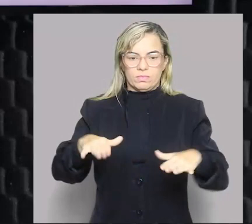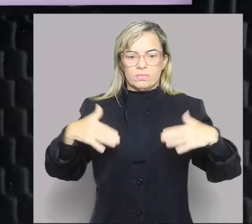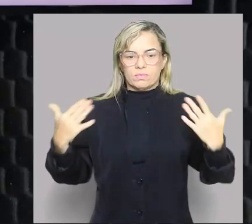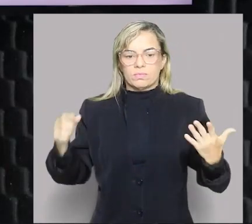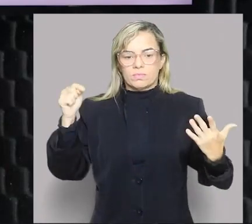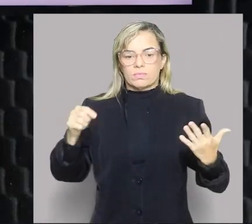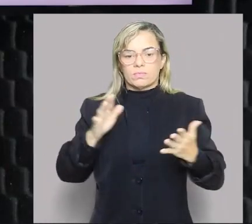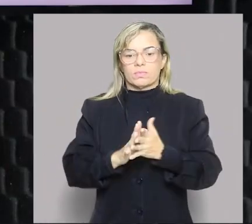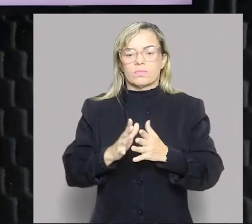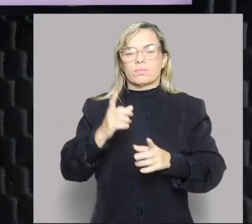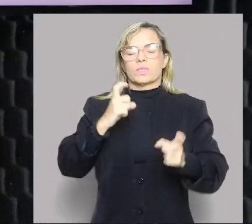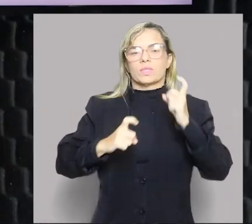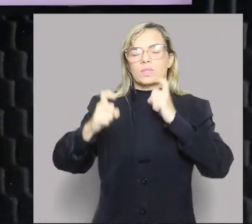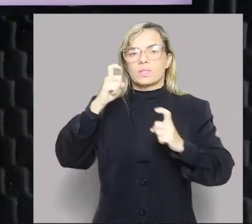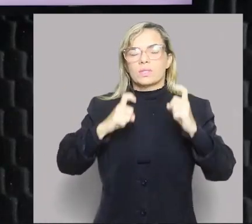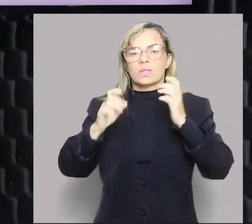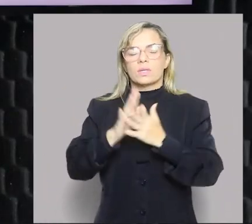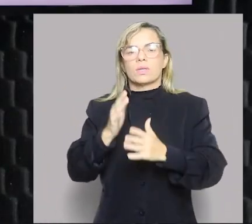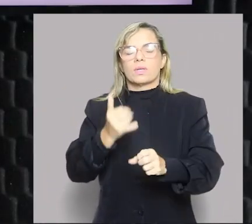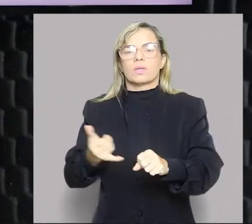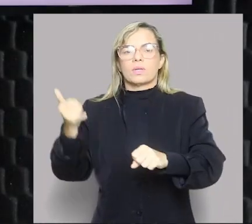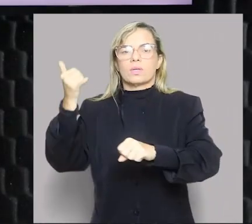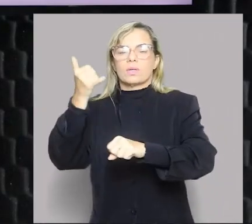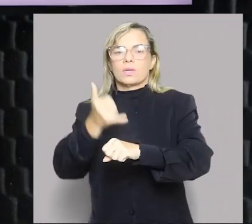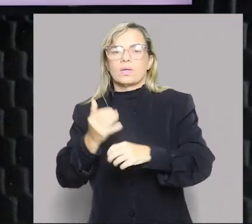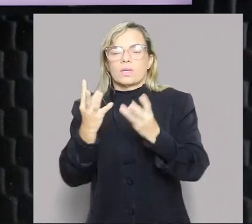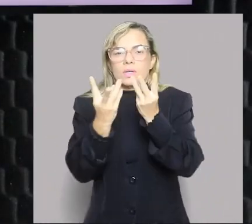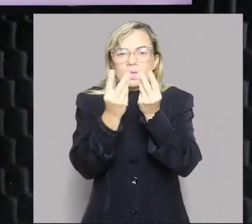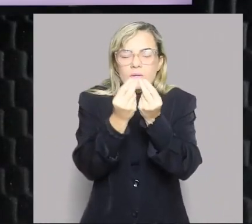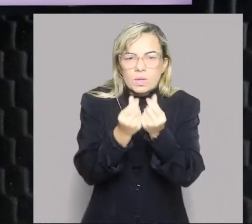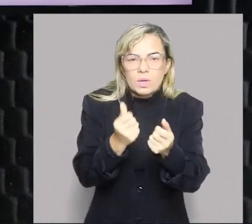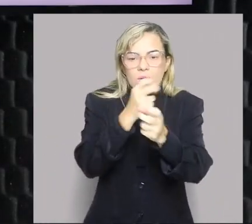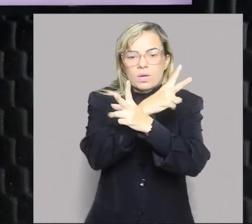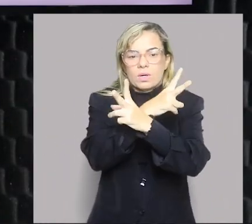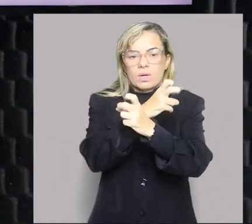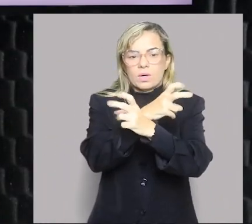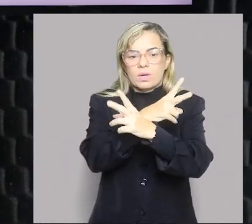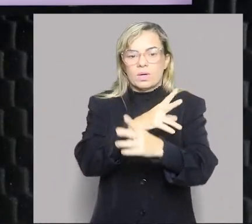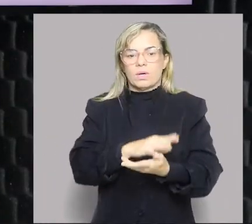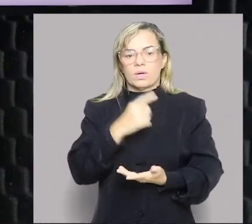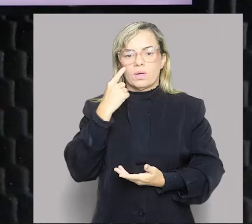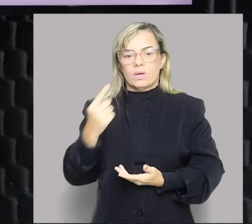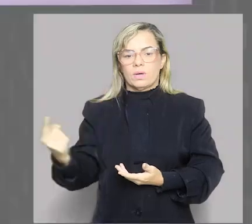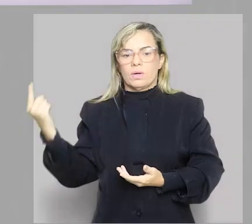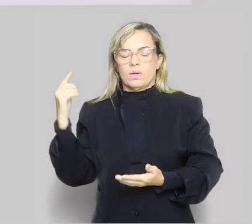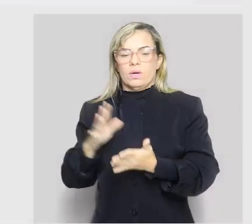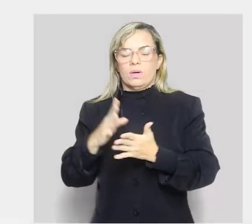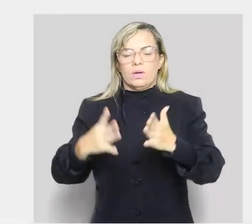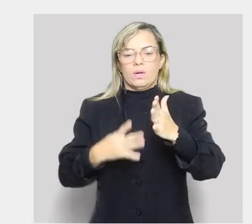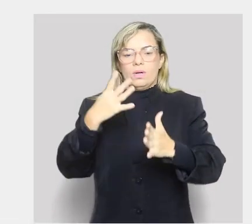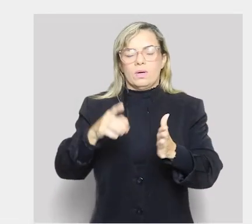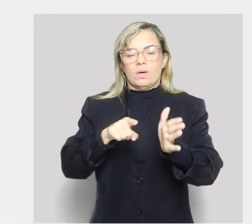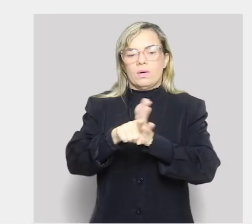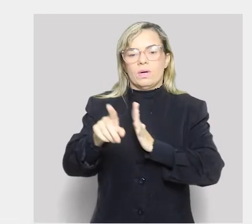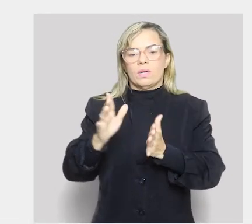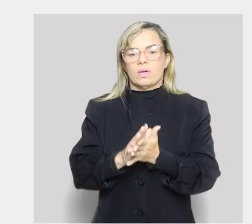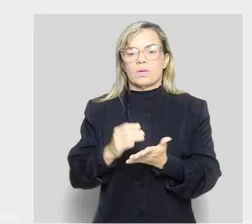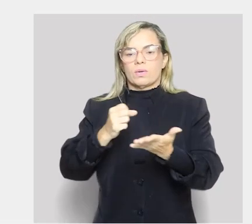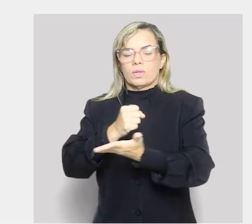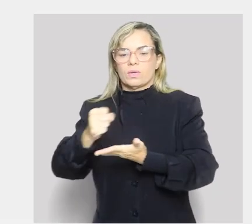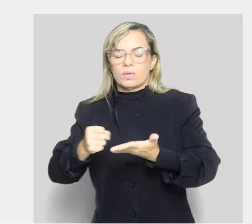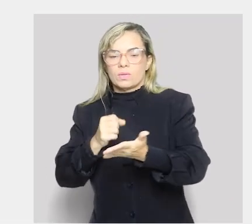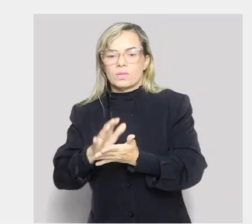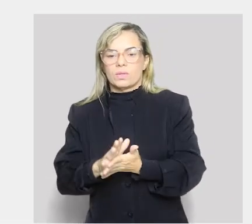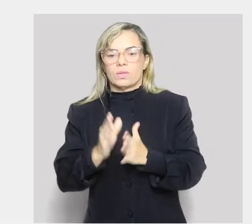questão da preocupação dos metais, das substâncias tóxicas. Na quarta questão, ele traz, com base